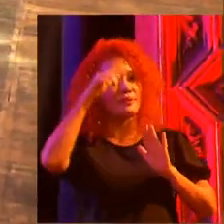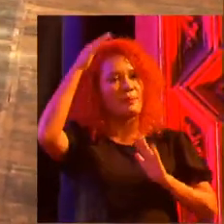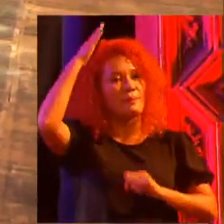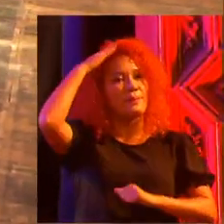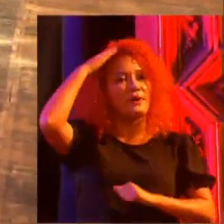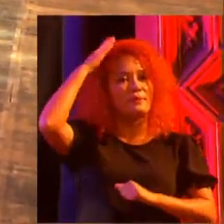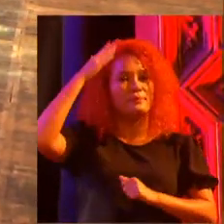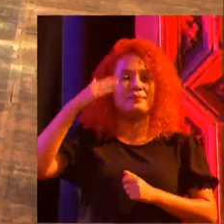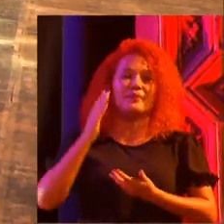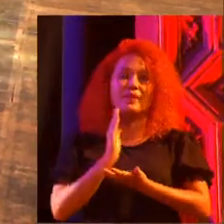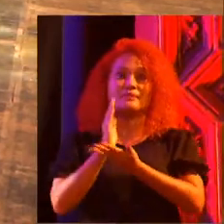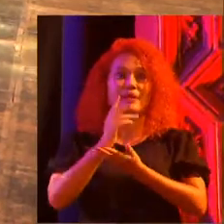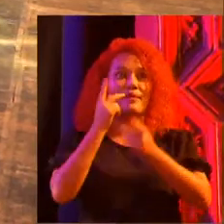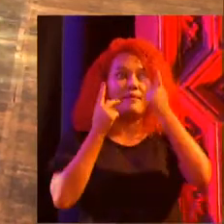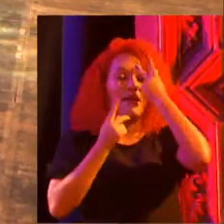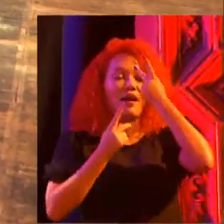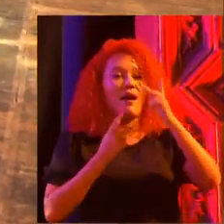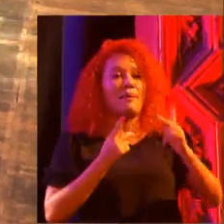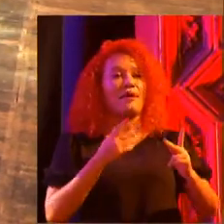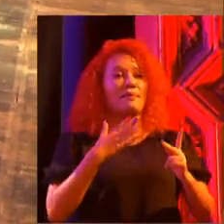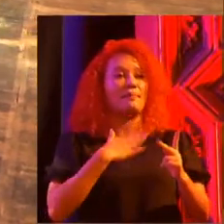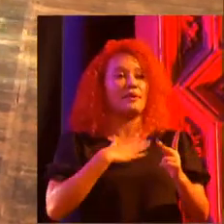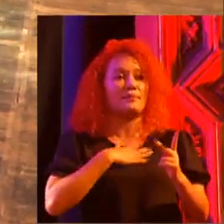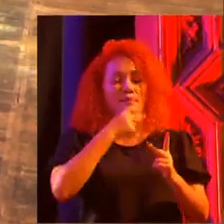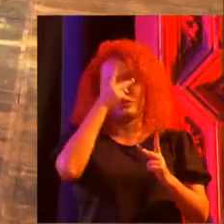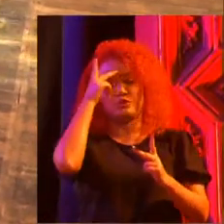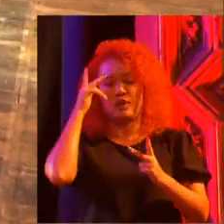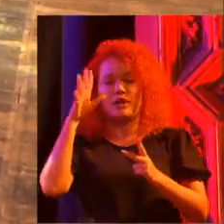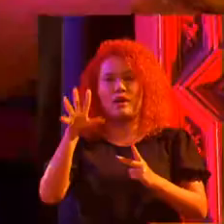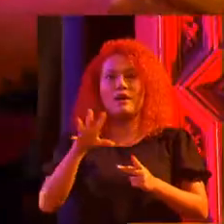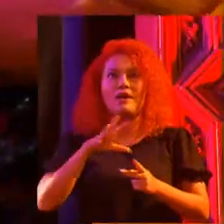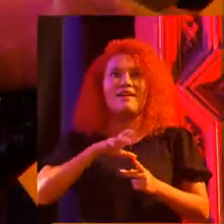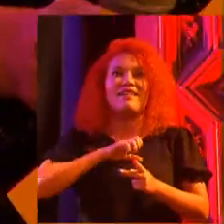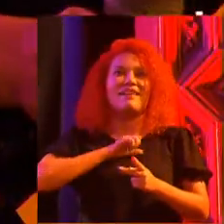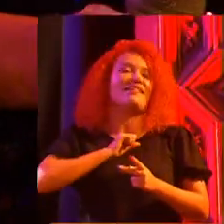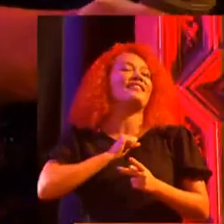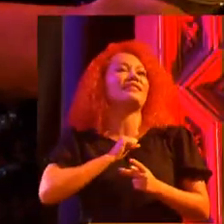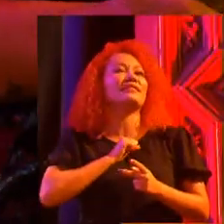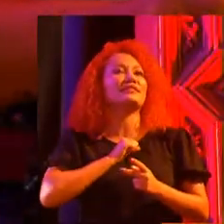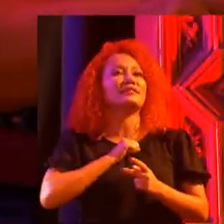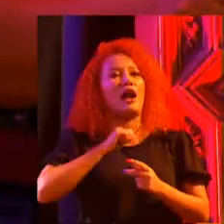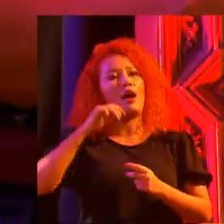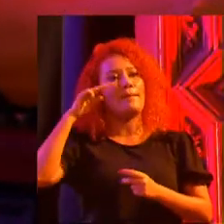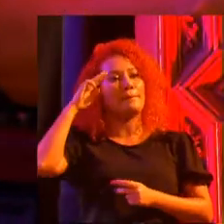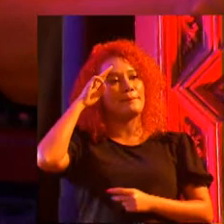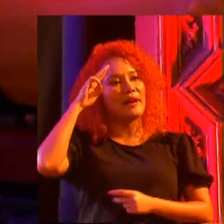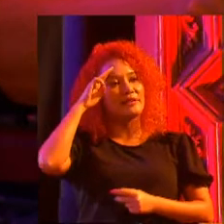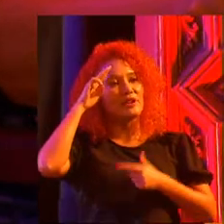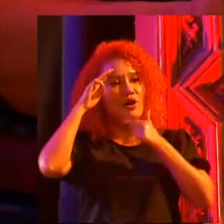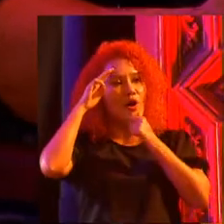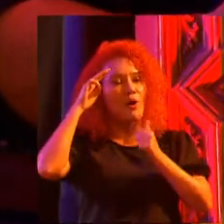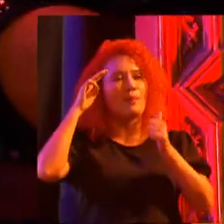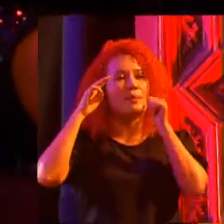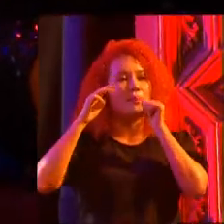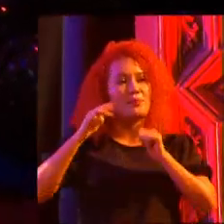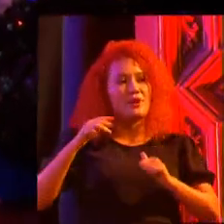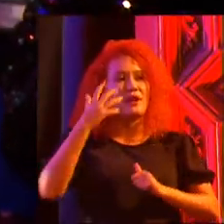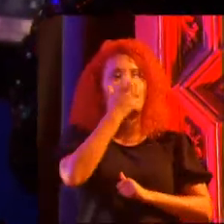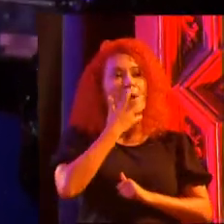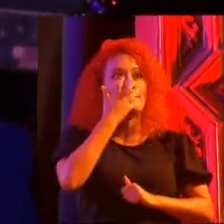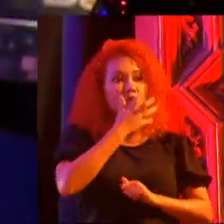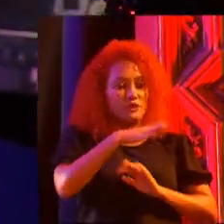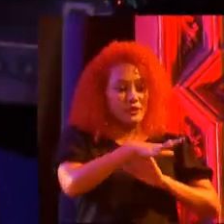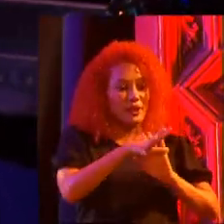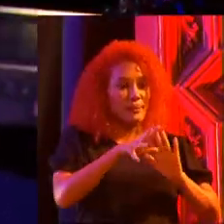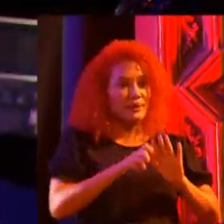esse prêmio a minhas inspirações, aos grandes mestres e mestras da música